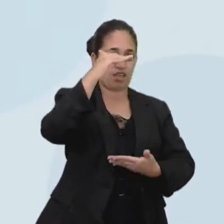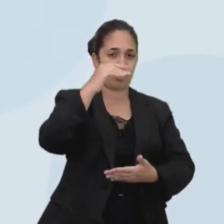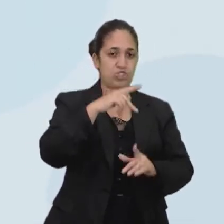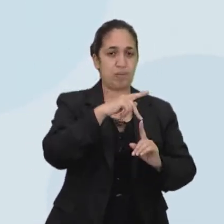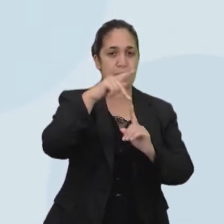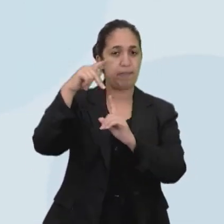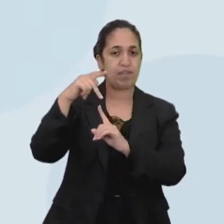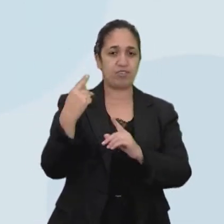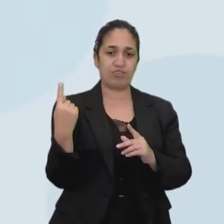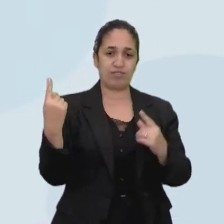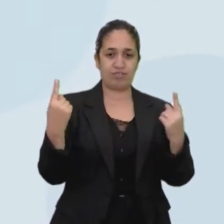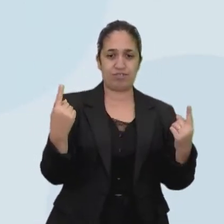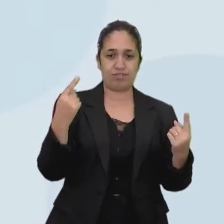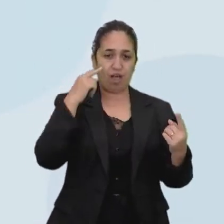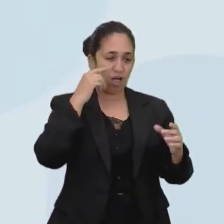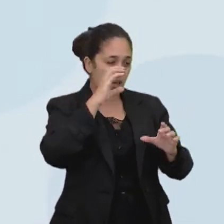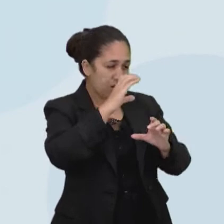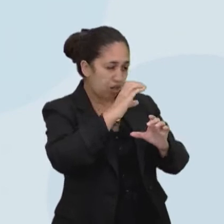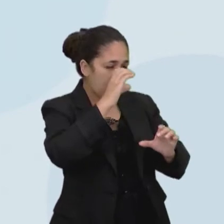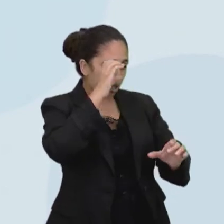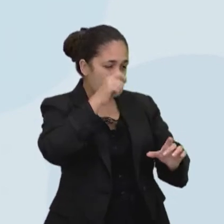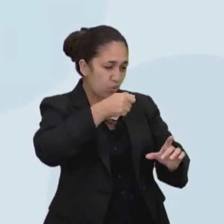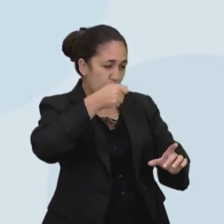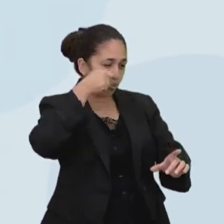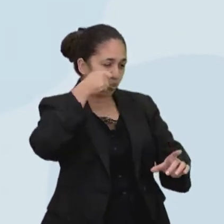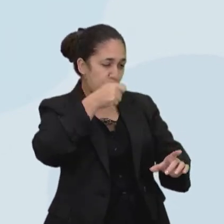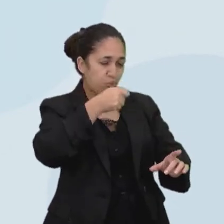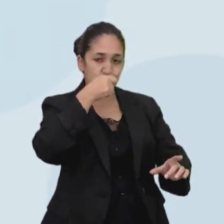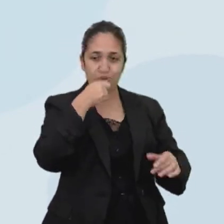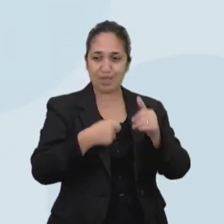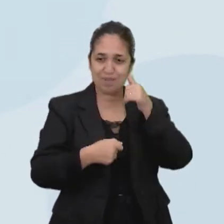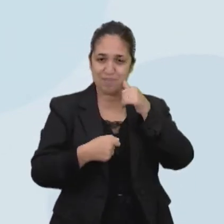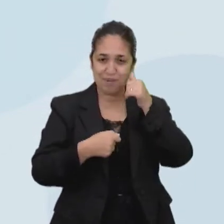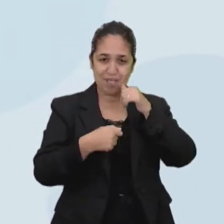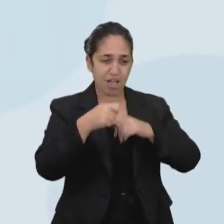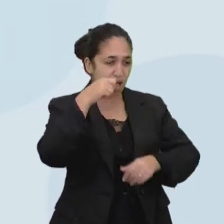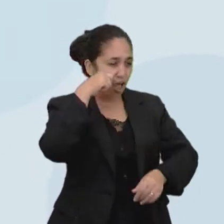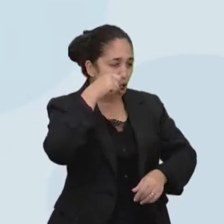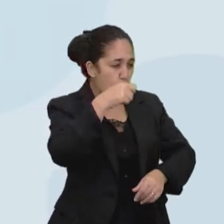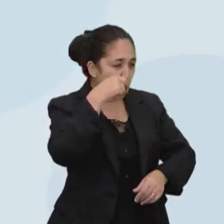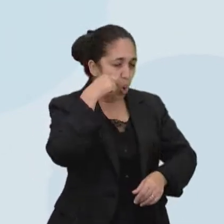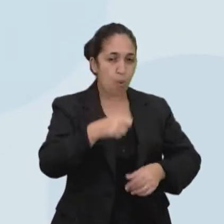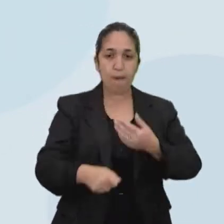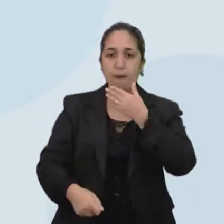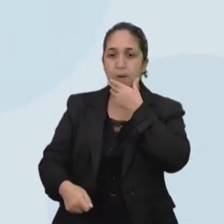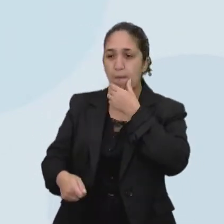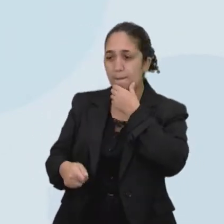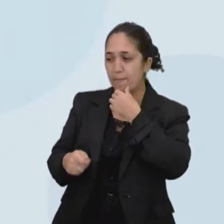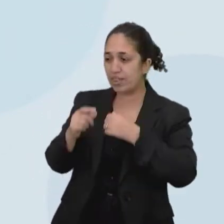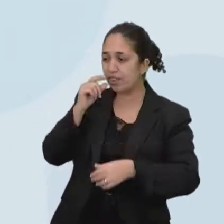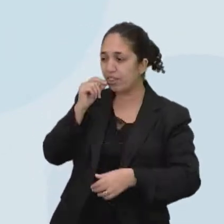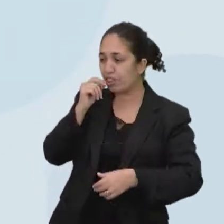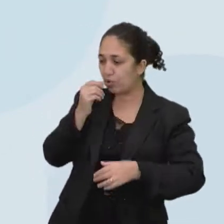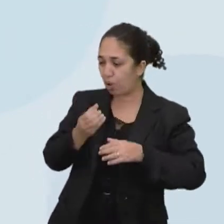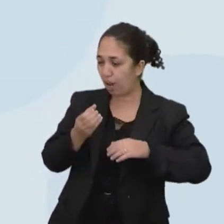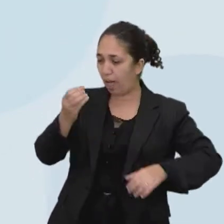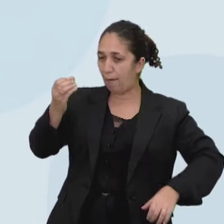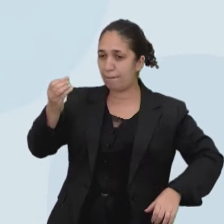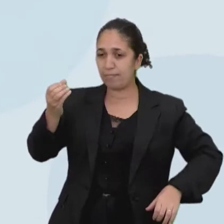personagens aí, um com uma lupa, né? Que é a personagem feminina aqui com uma lupa, o personagem masculino ali com um lápis,